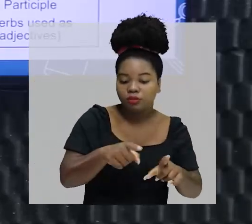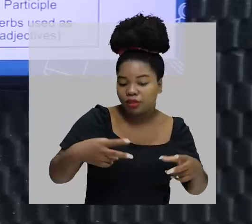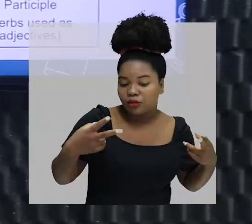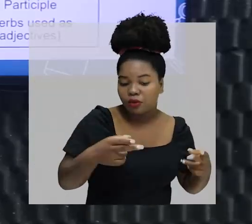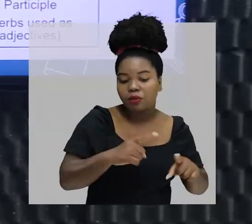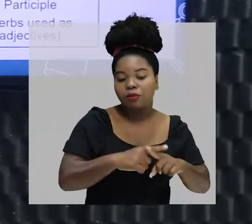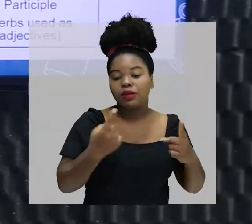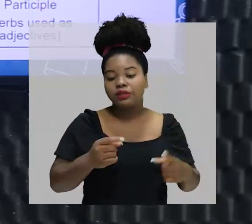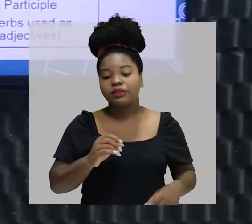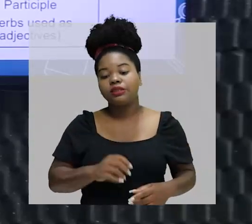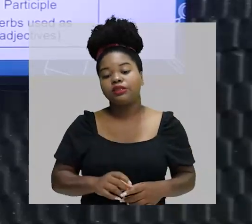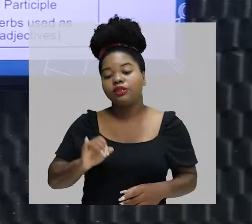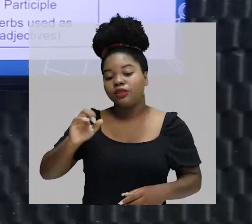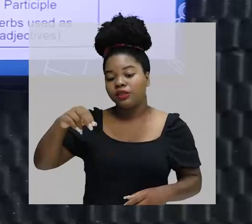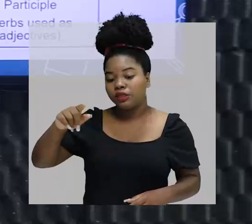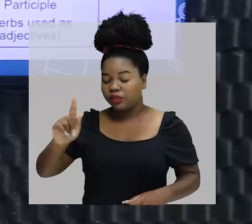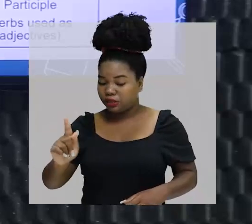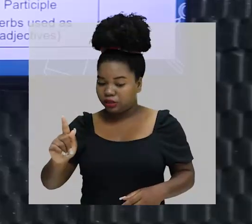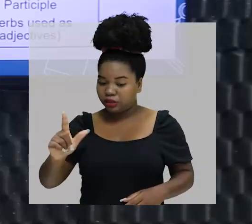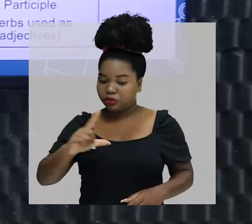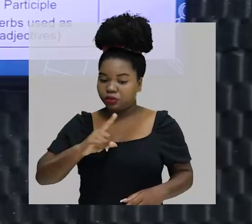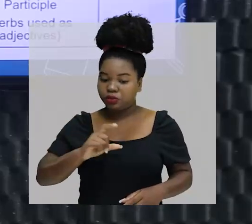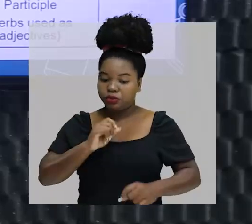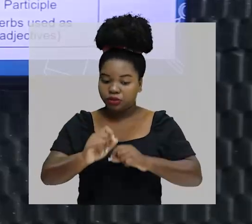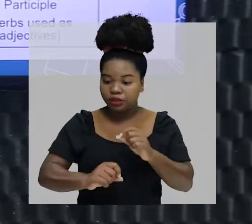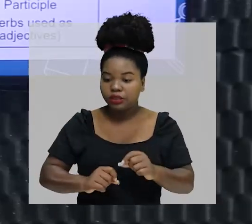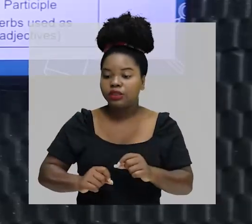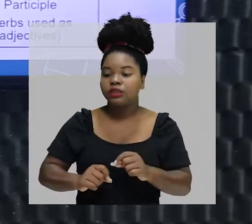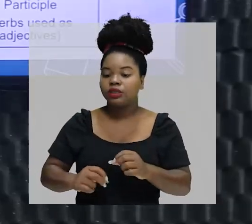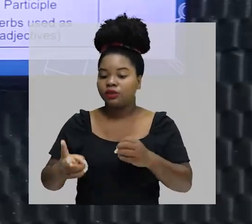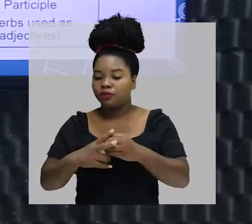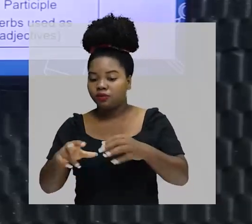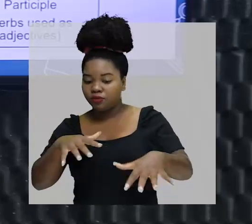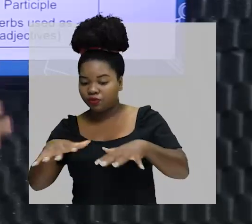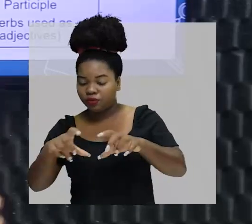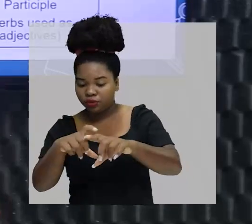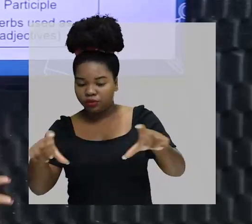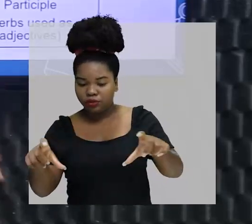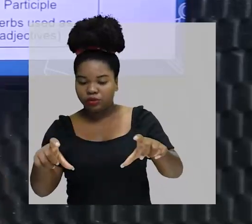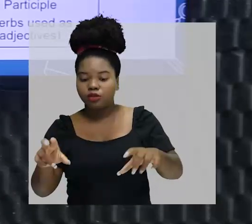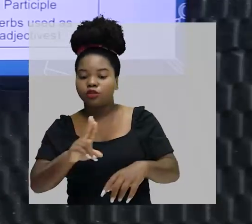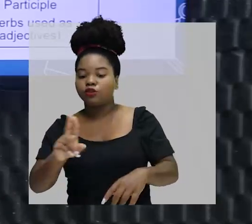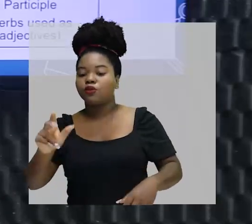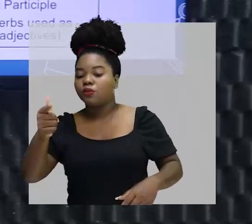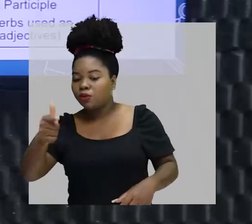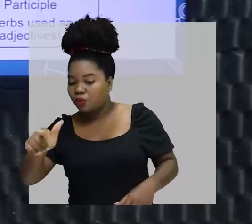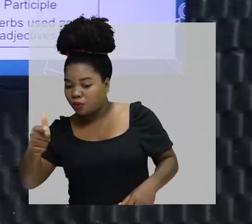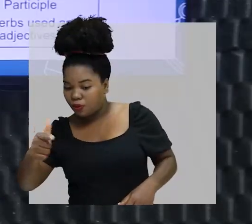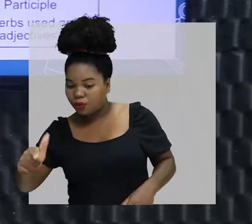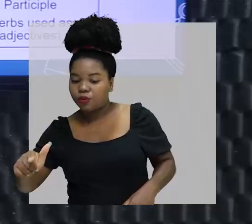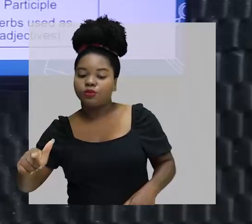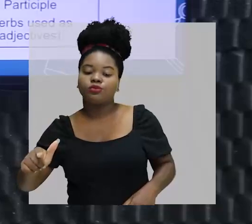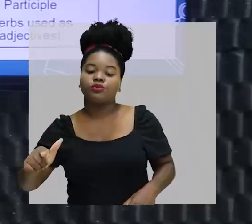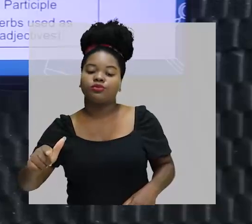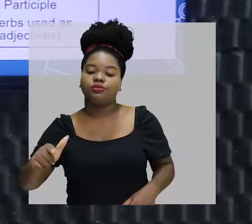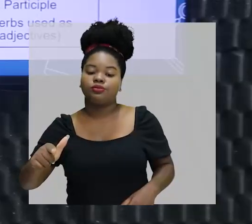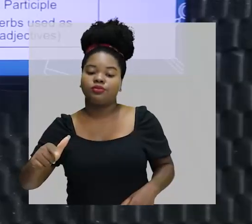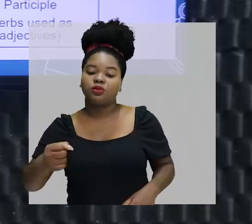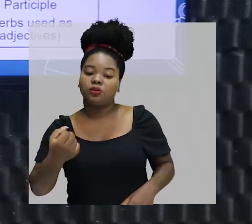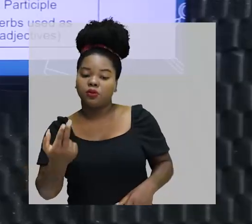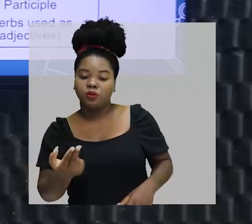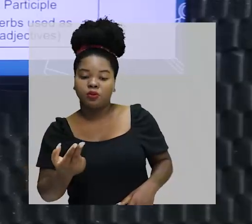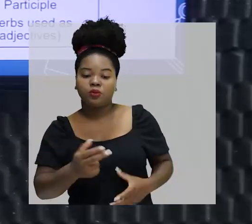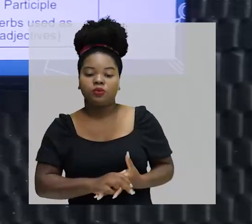ING, quando indica a ação em movimento, nós chamamos de contínuo. Ou existe uma terminologia que